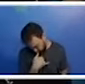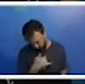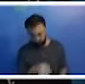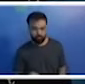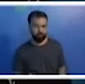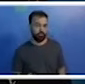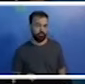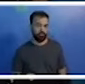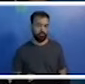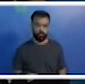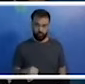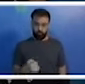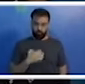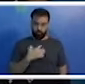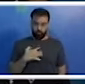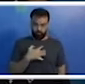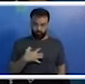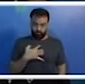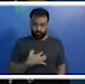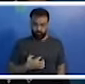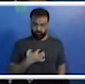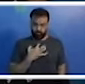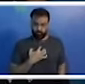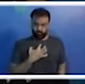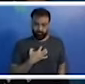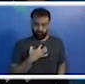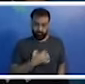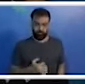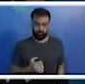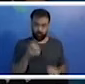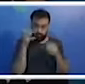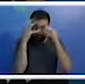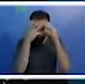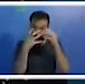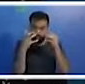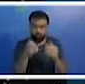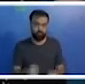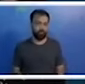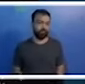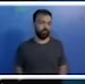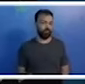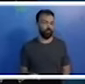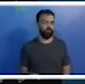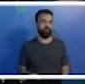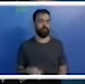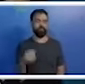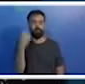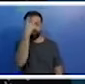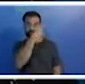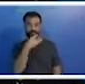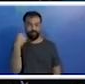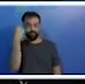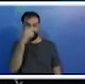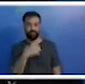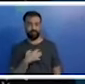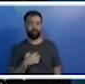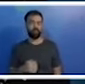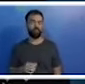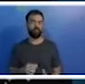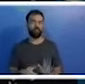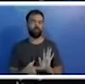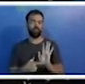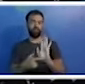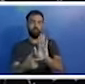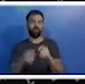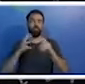e se a gente está bravo vocês fazem uma careta de bravo também e isso são gestos as expressões que ajudam a